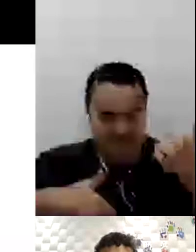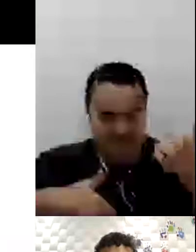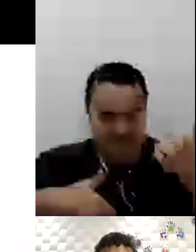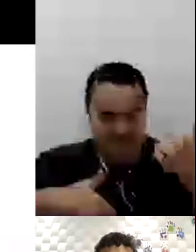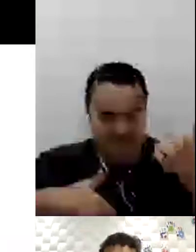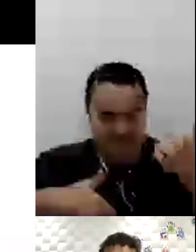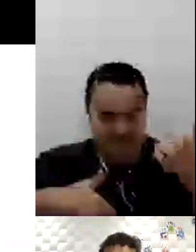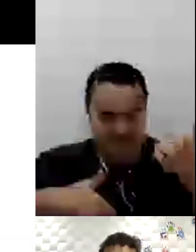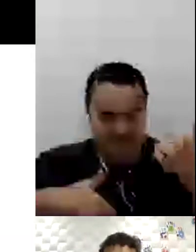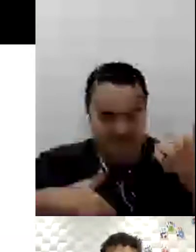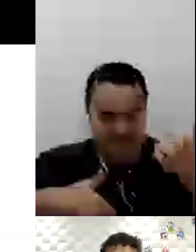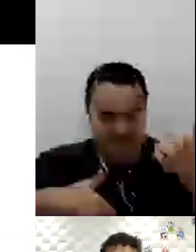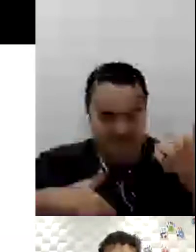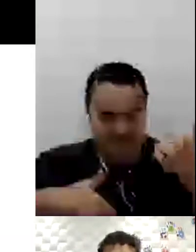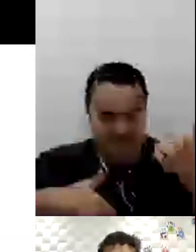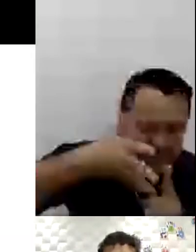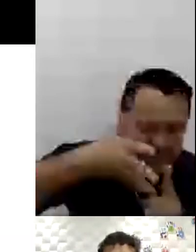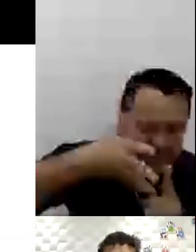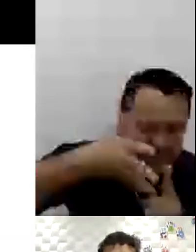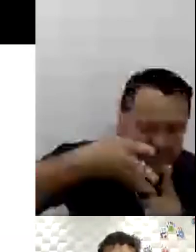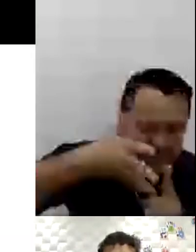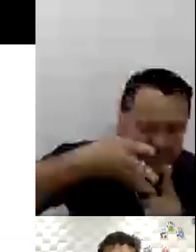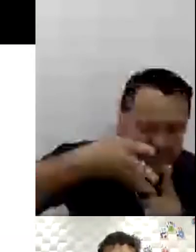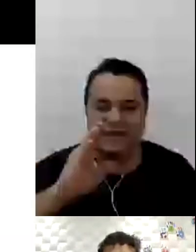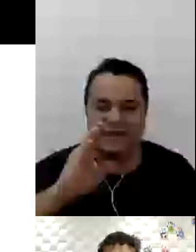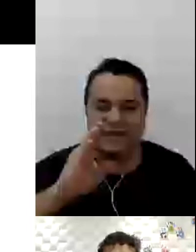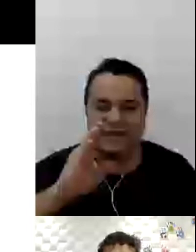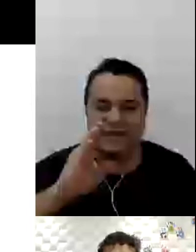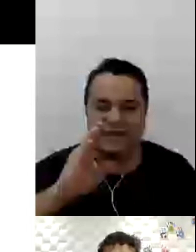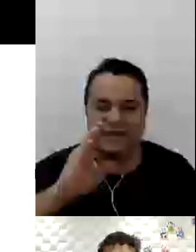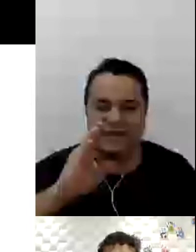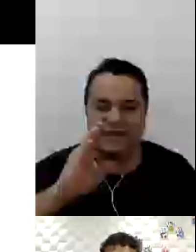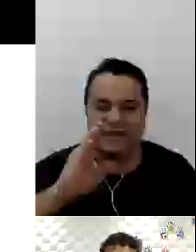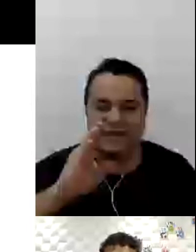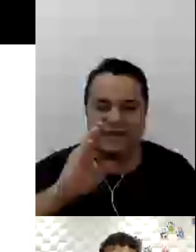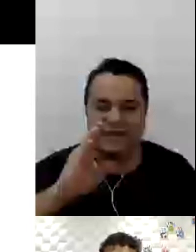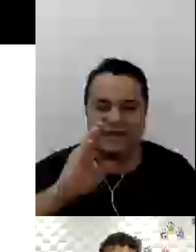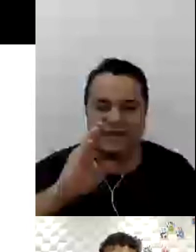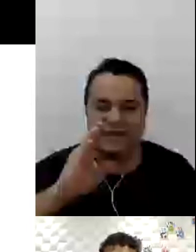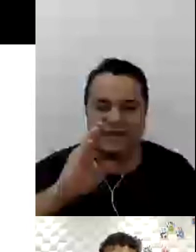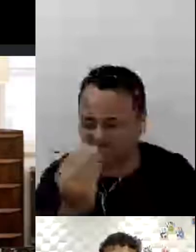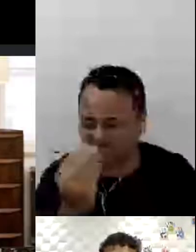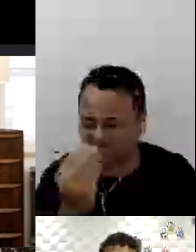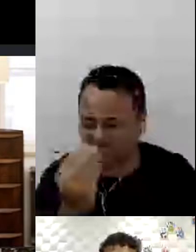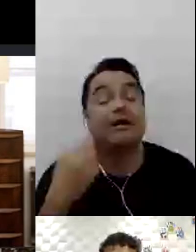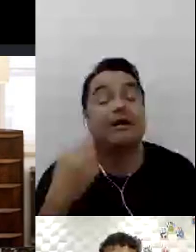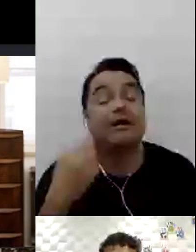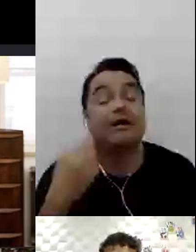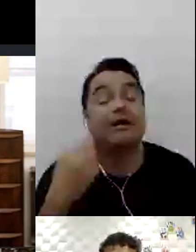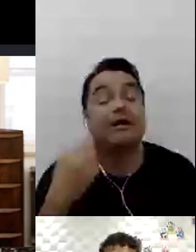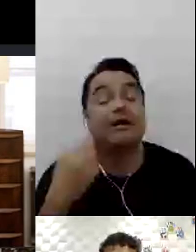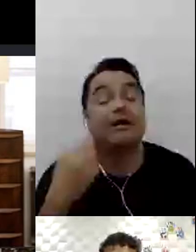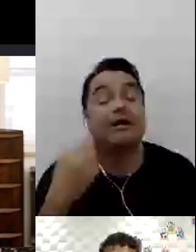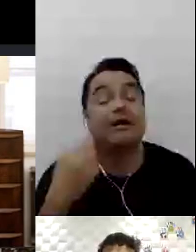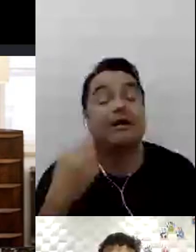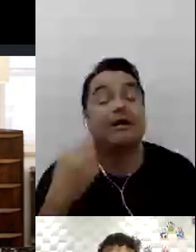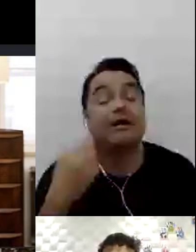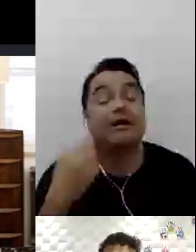inclusive dessa apresentação da Bosch ao vivo, né? Muito legal, Jairo. E aí eu quero reforçar com